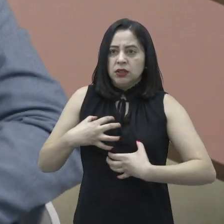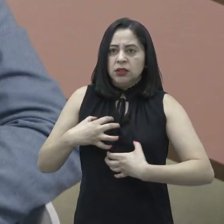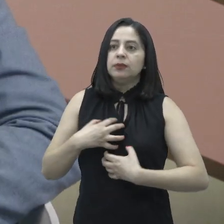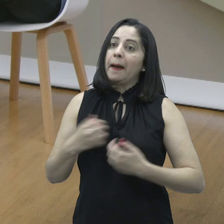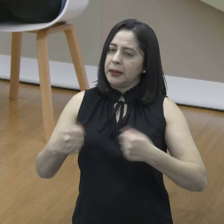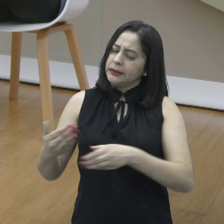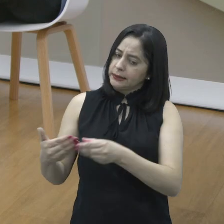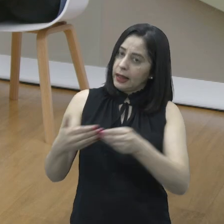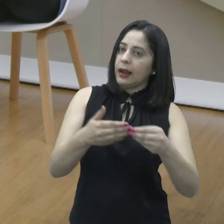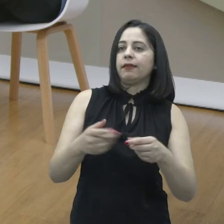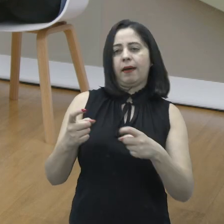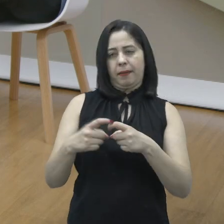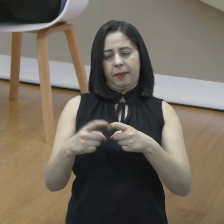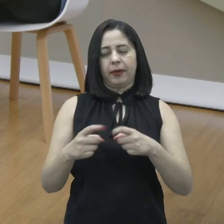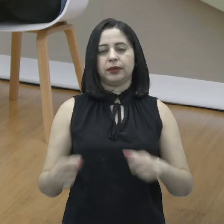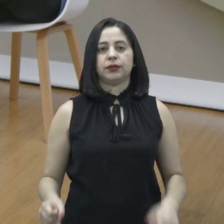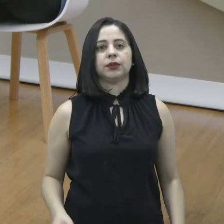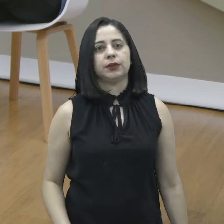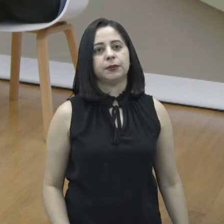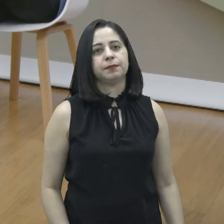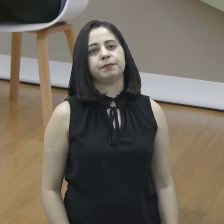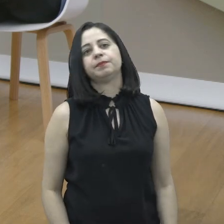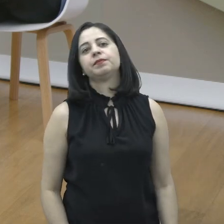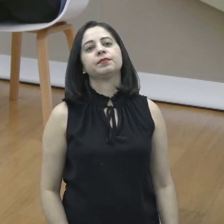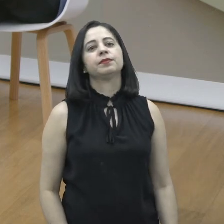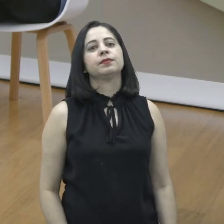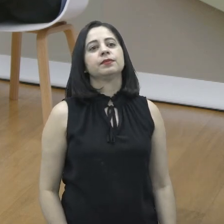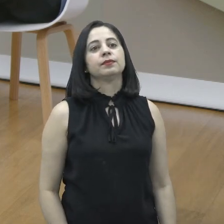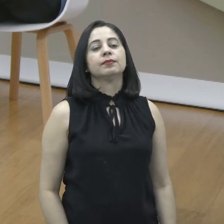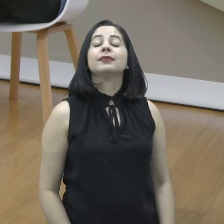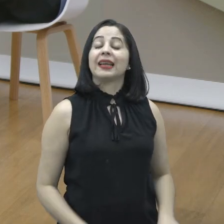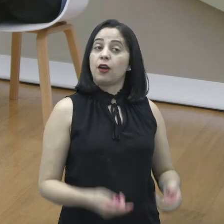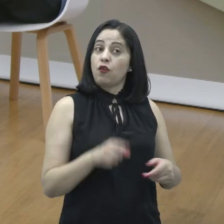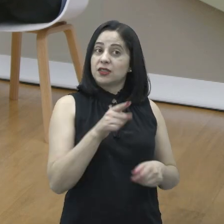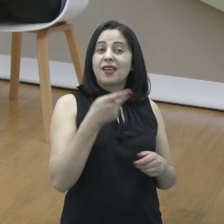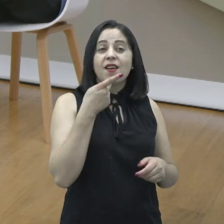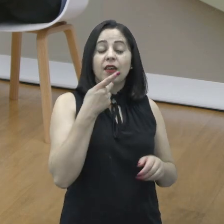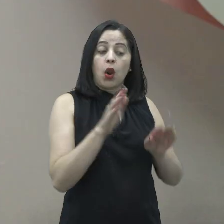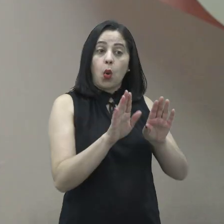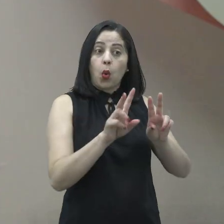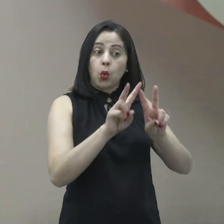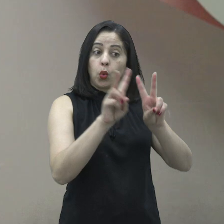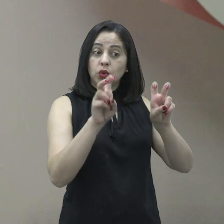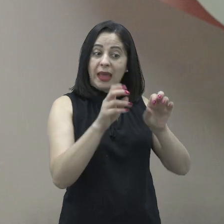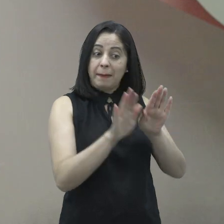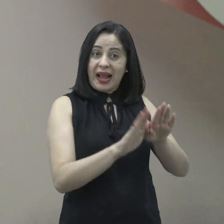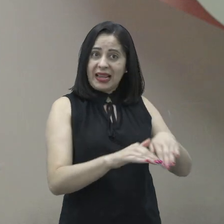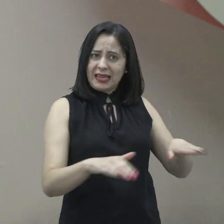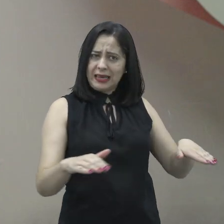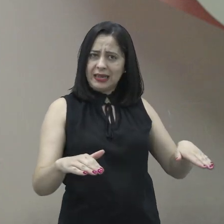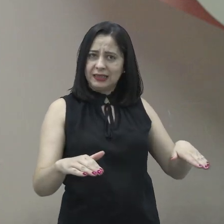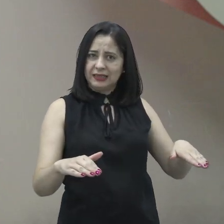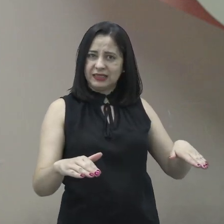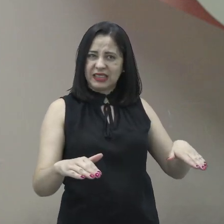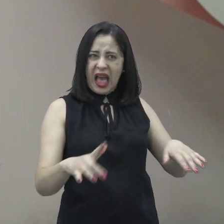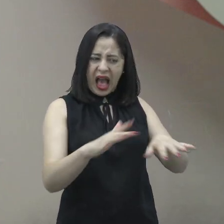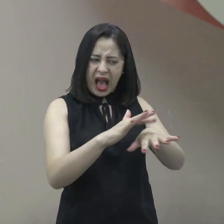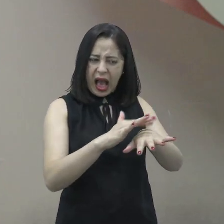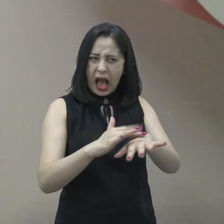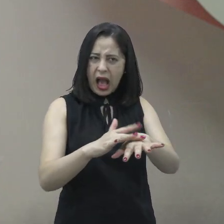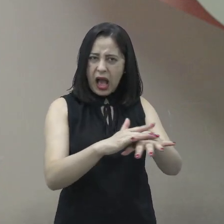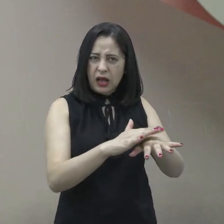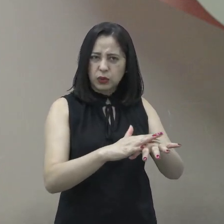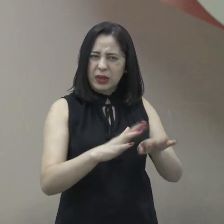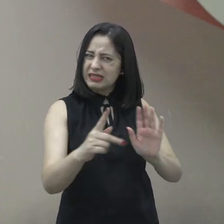especialista. Perfeito, doutor. E já que a gente falou sobre as crianças, né, a maioria das doenças respiratórias tem fatores,